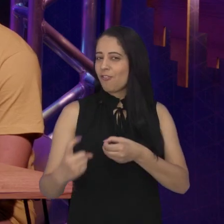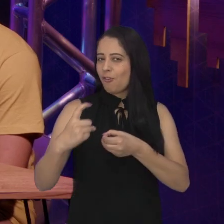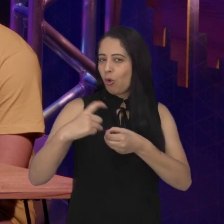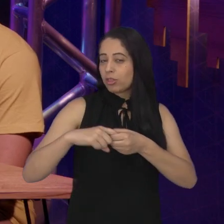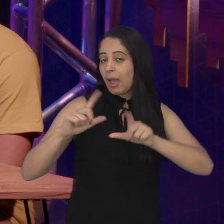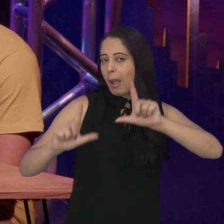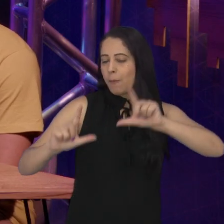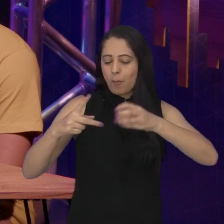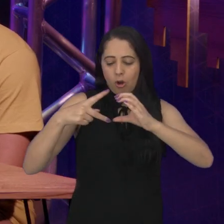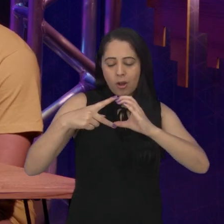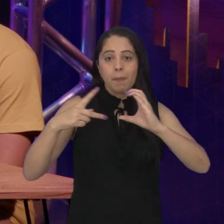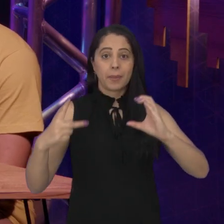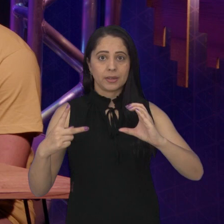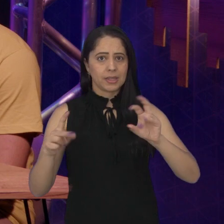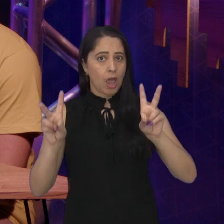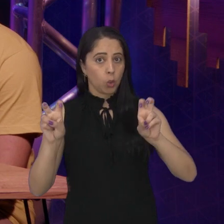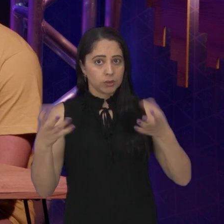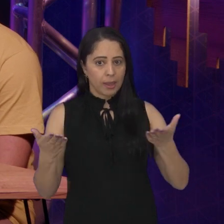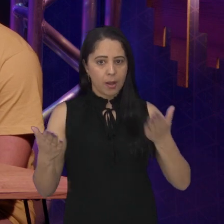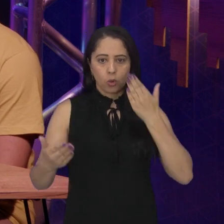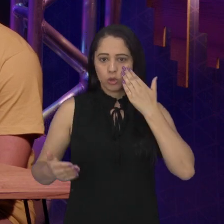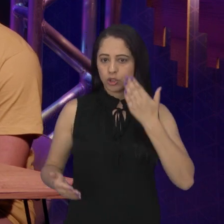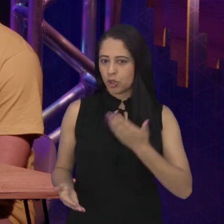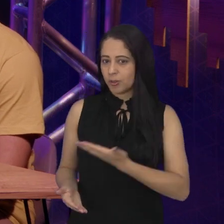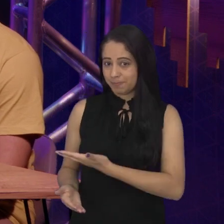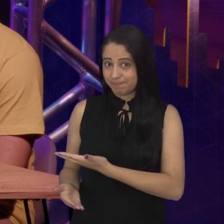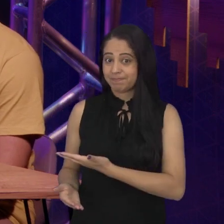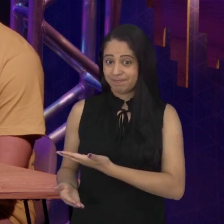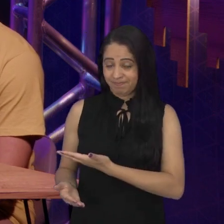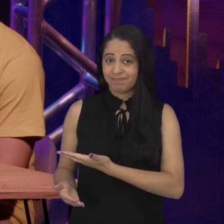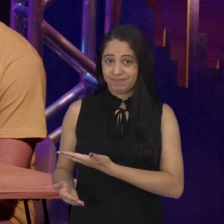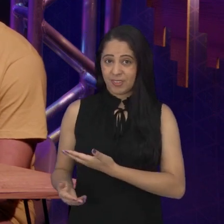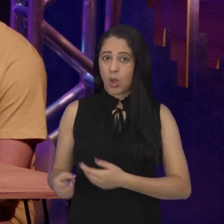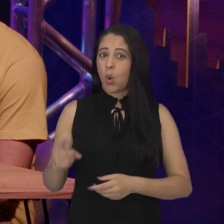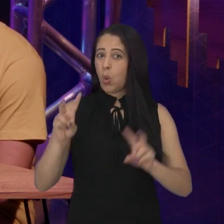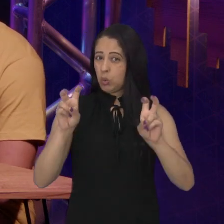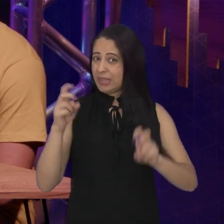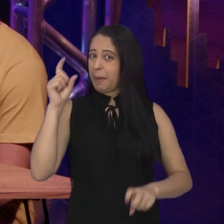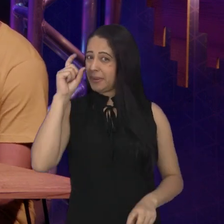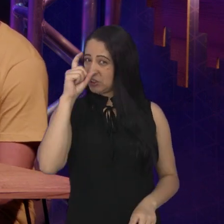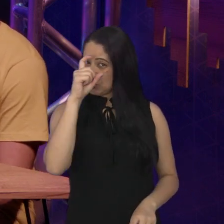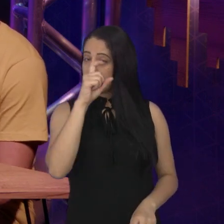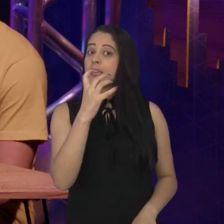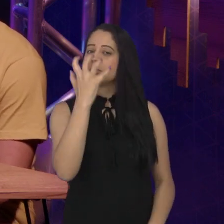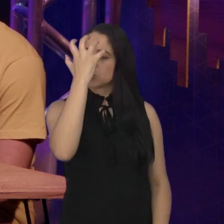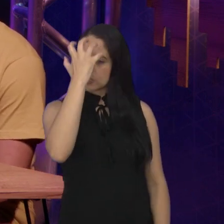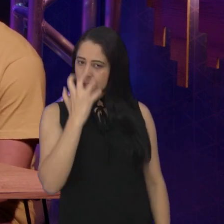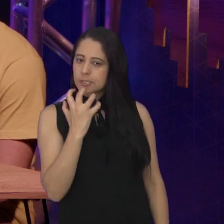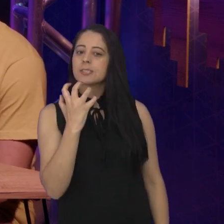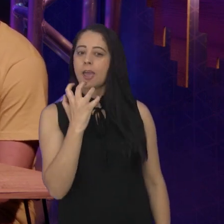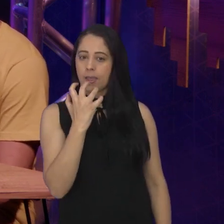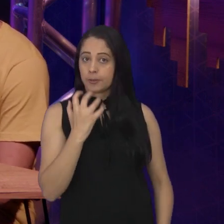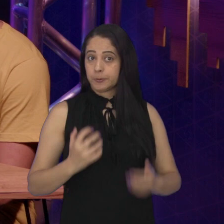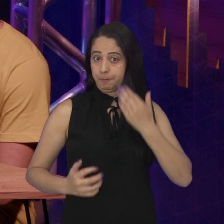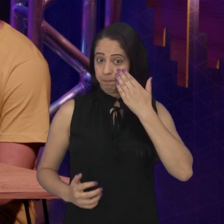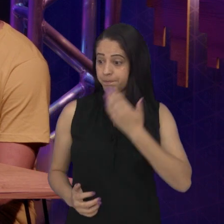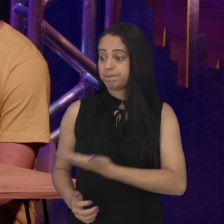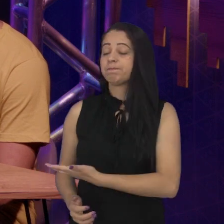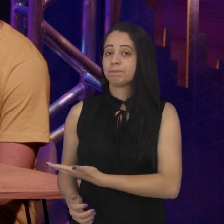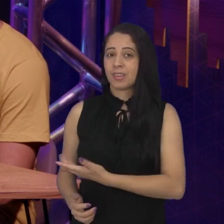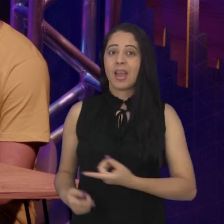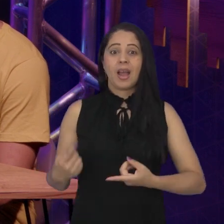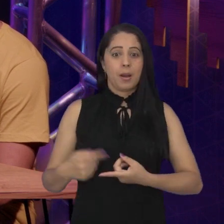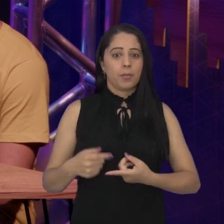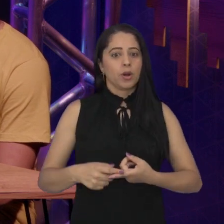E a gente está de volta com o Pode Ser, e o assunto de hoje é um assunto que não é fácil, desigualdade social, é um assunto super sério, porque a